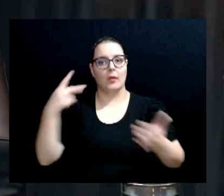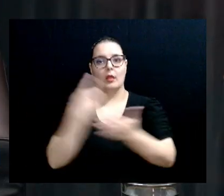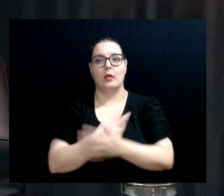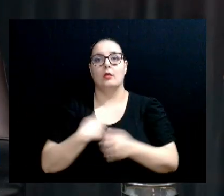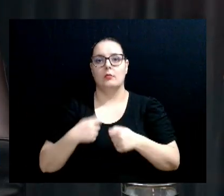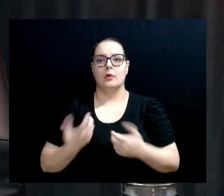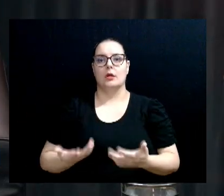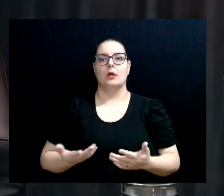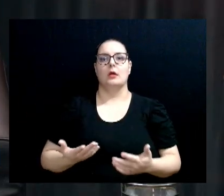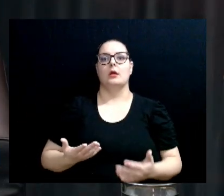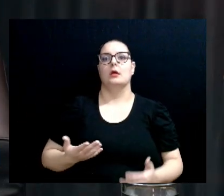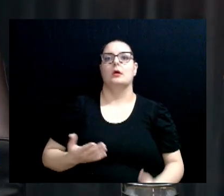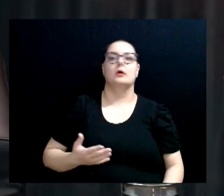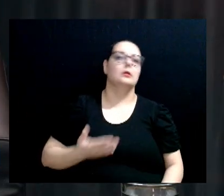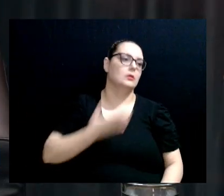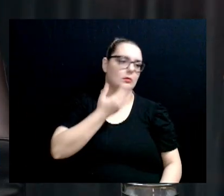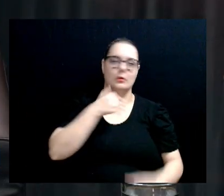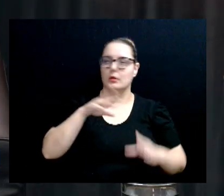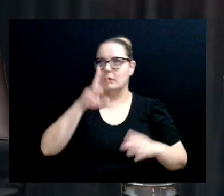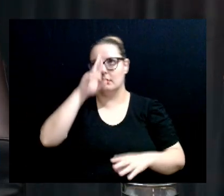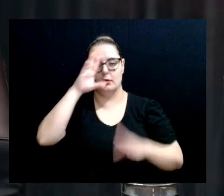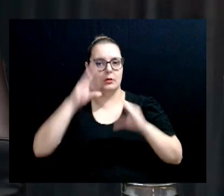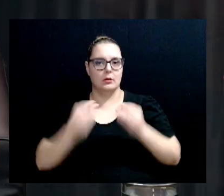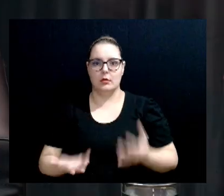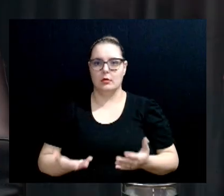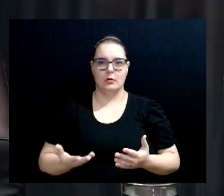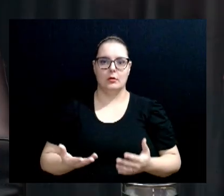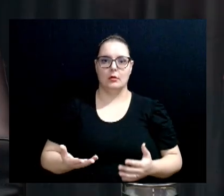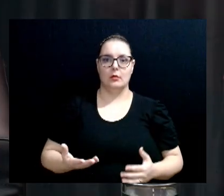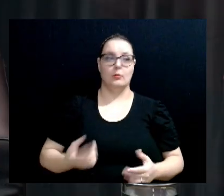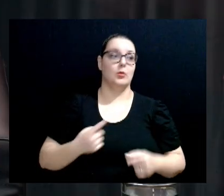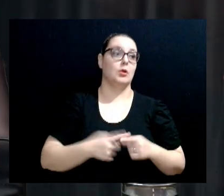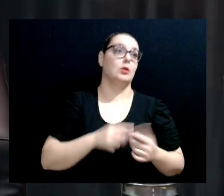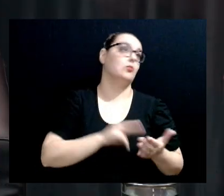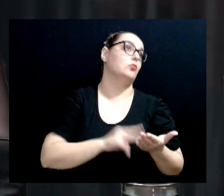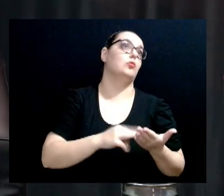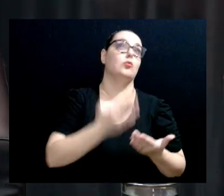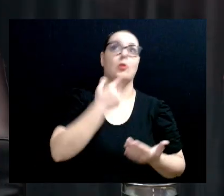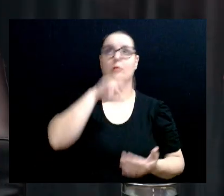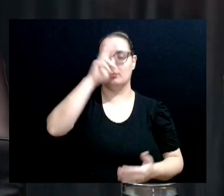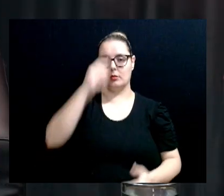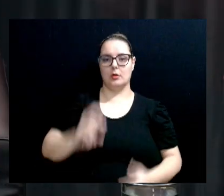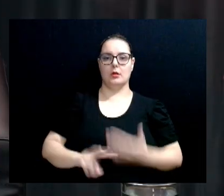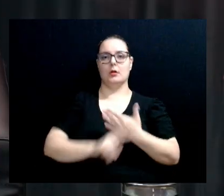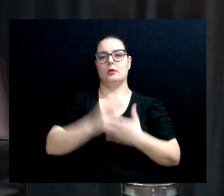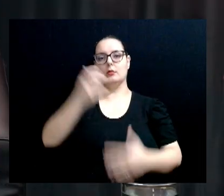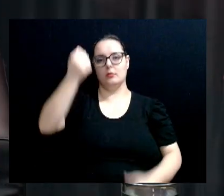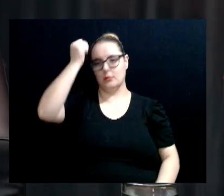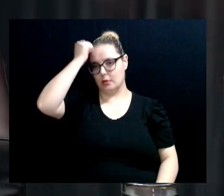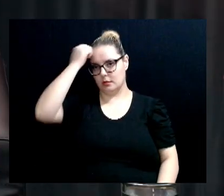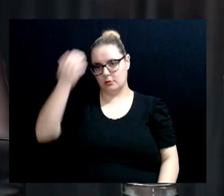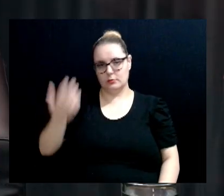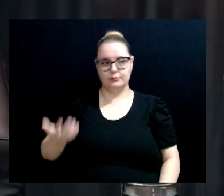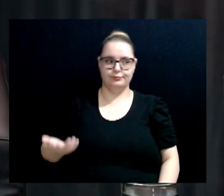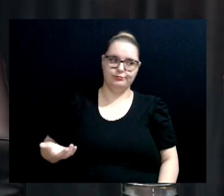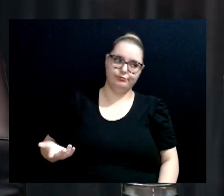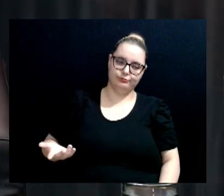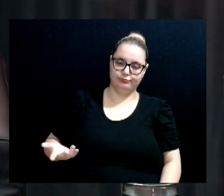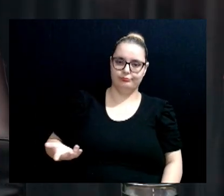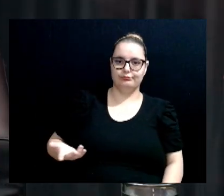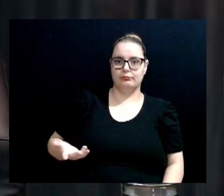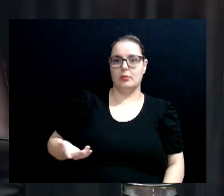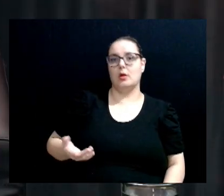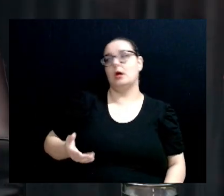na janta porque eu comi um pastel no almoço, então, porque gerou uma culpa, e aí você já tem que achar outros caminhos